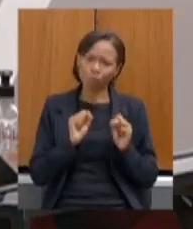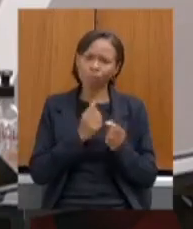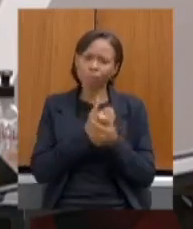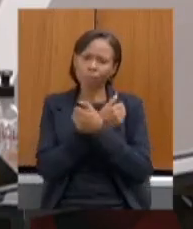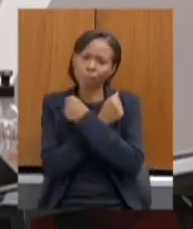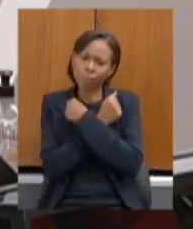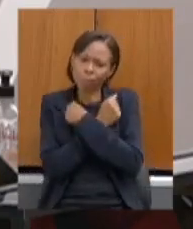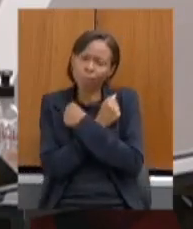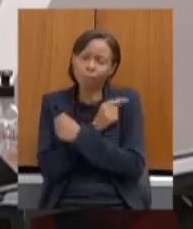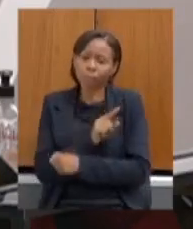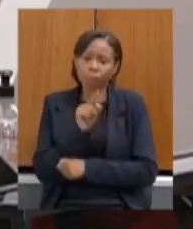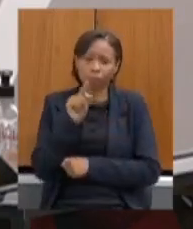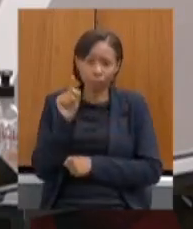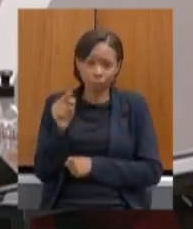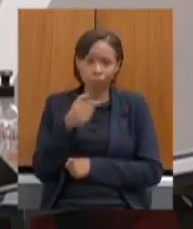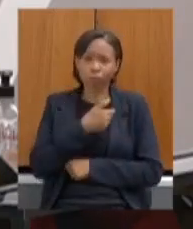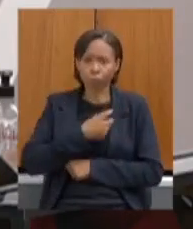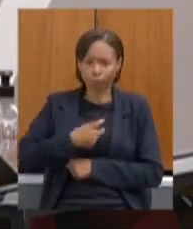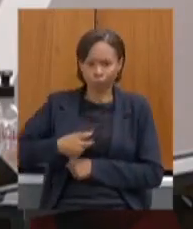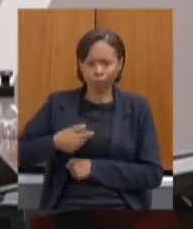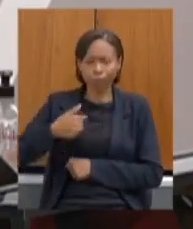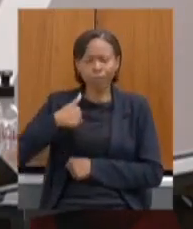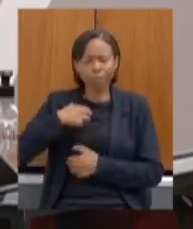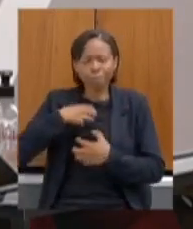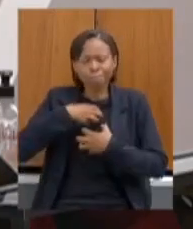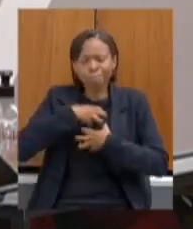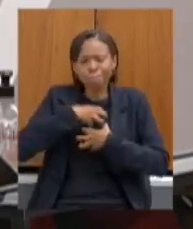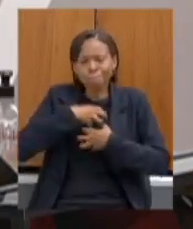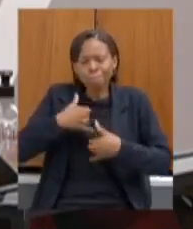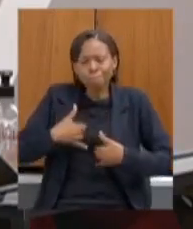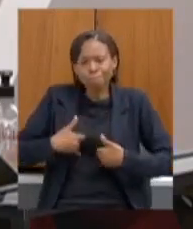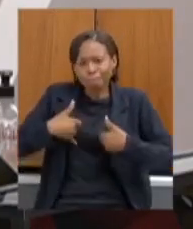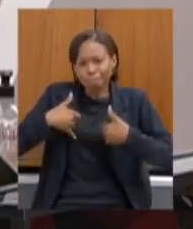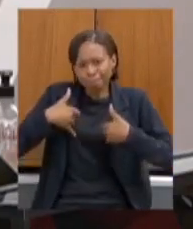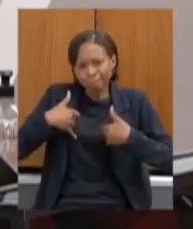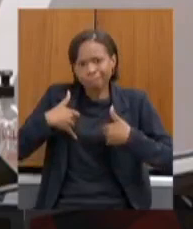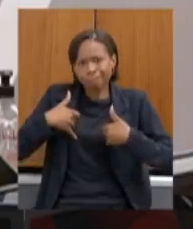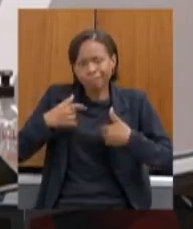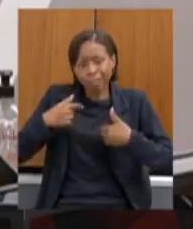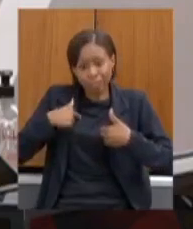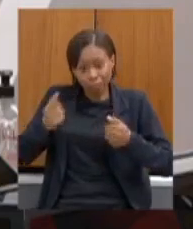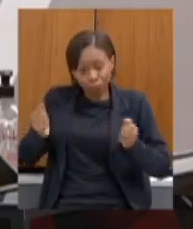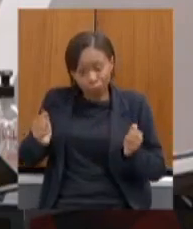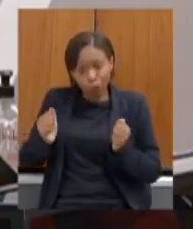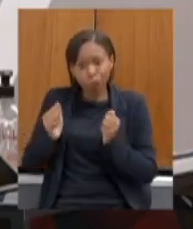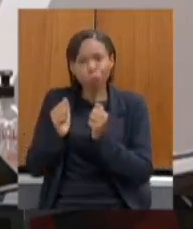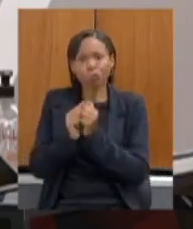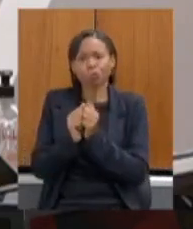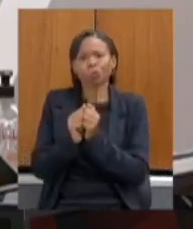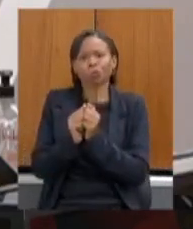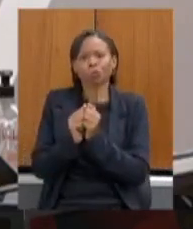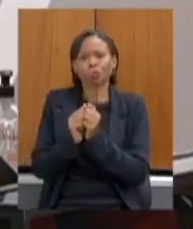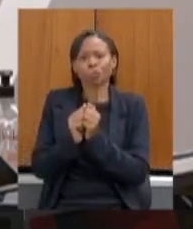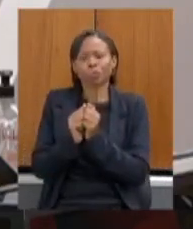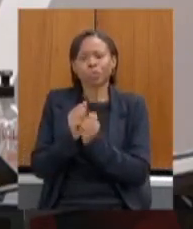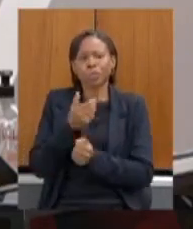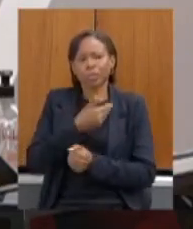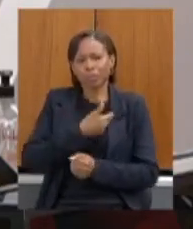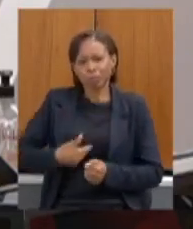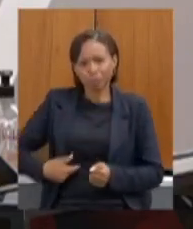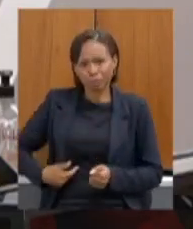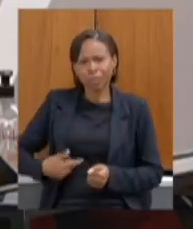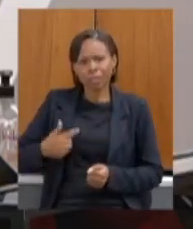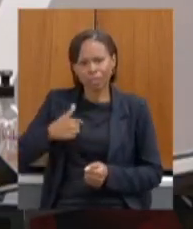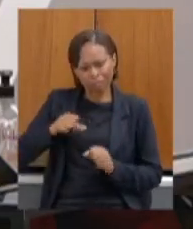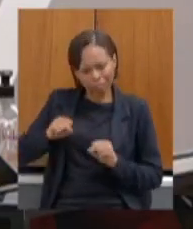governador, que eu tenho o orgulho e o prazer de fazer parte deste governo e defender este